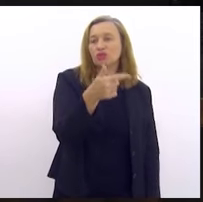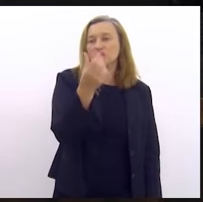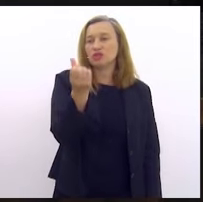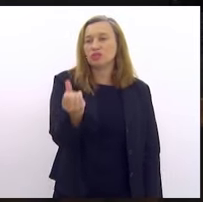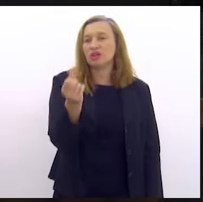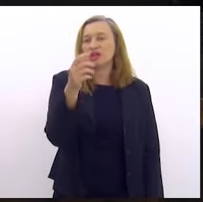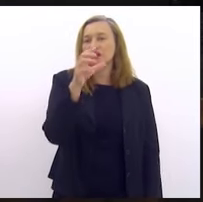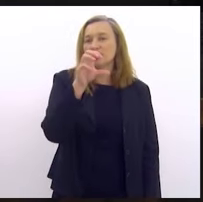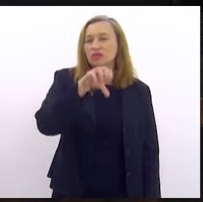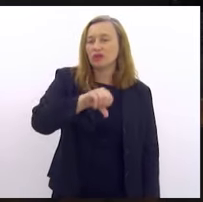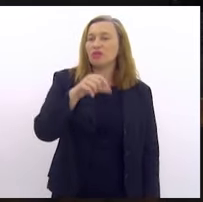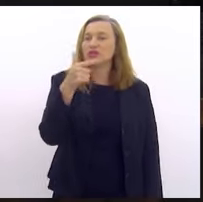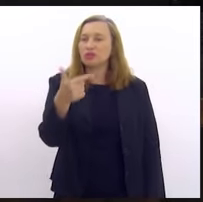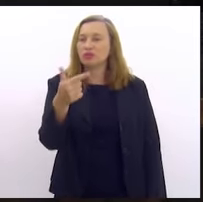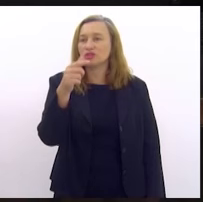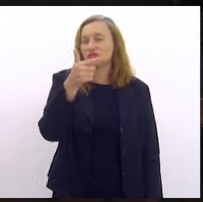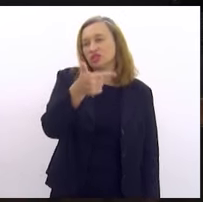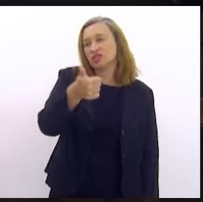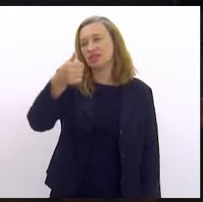2692/17,